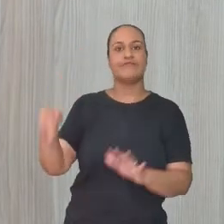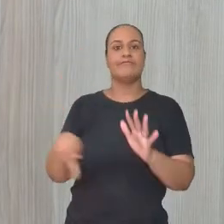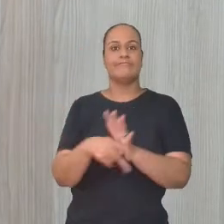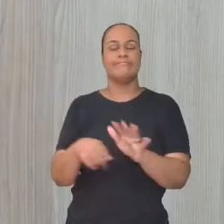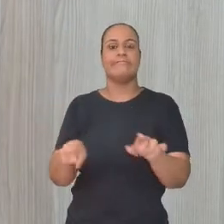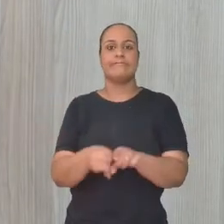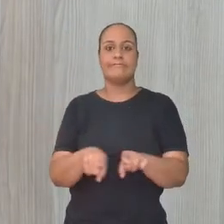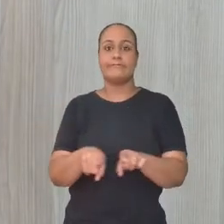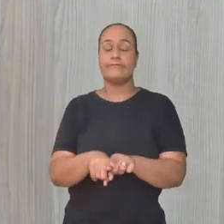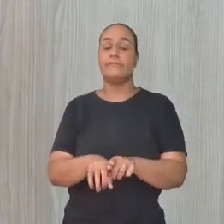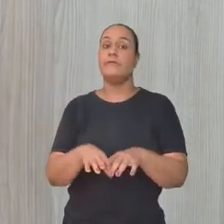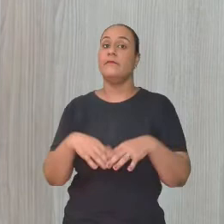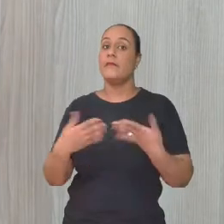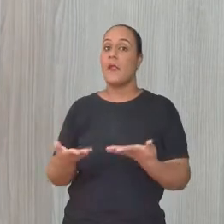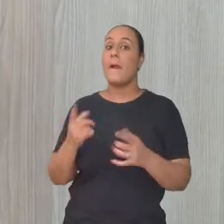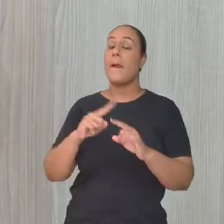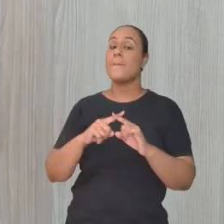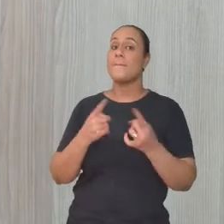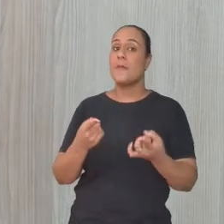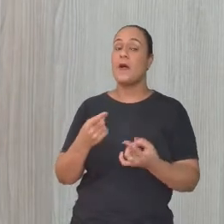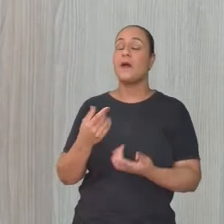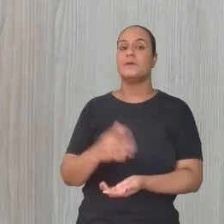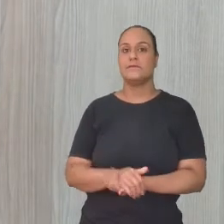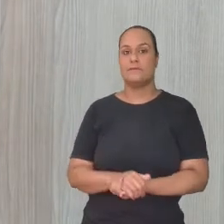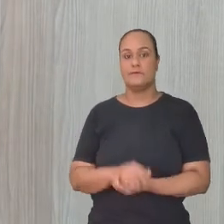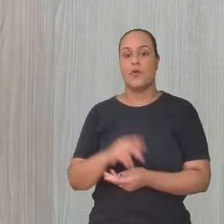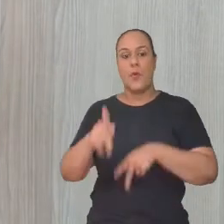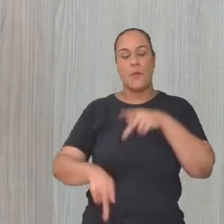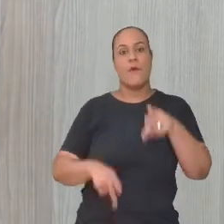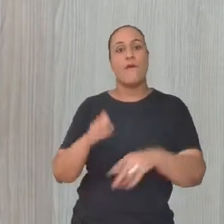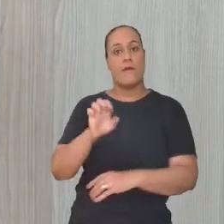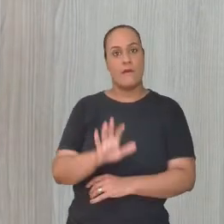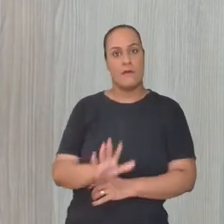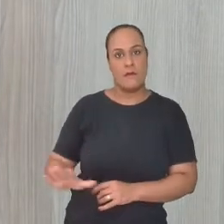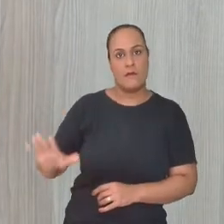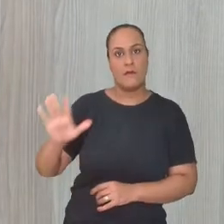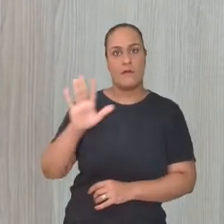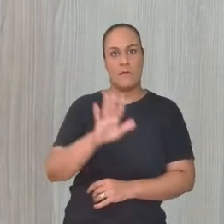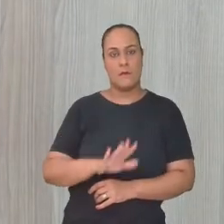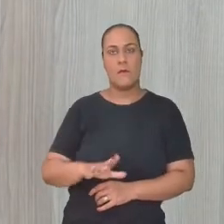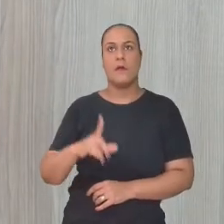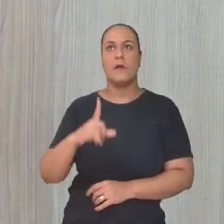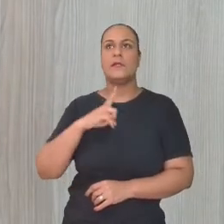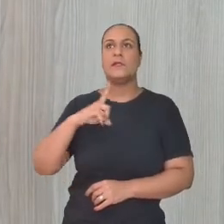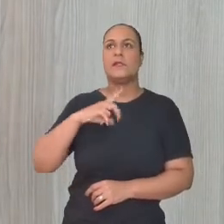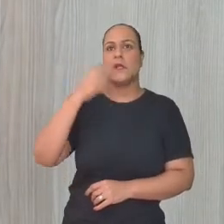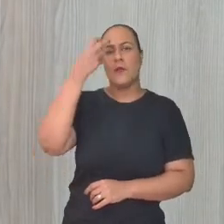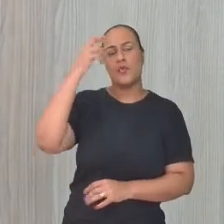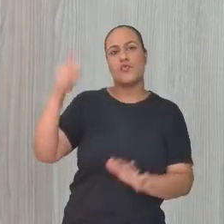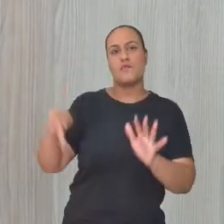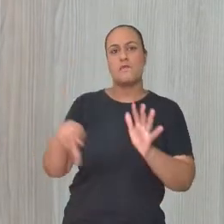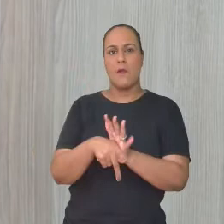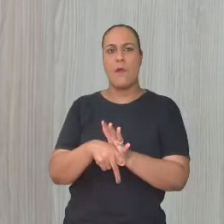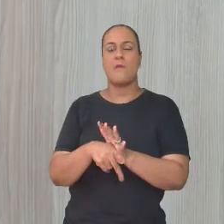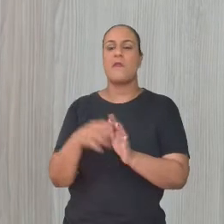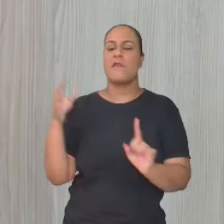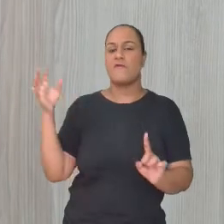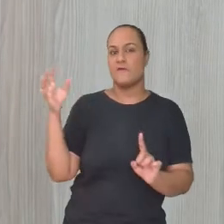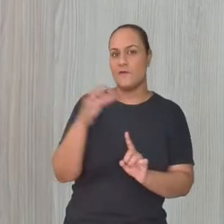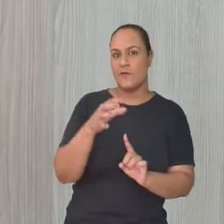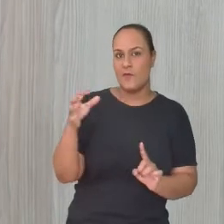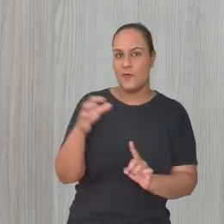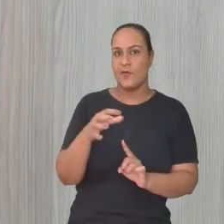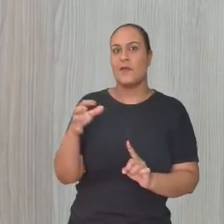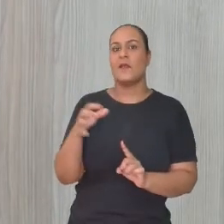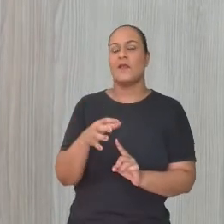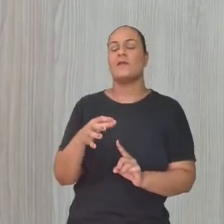jeito. Já o povo europeu, aí já vem já com outra carga cultural totalmente distinta, né? Aí vem aqui